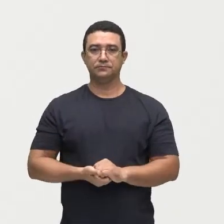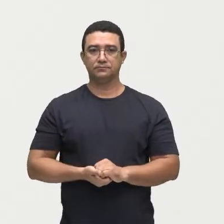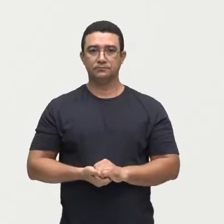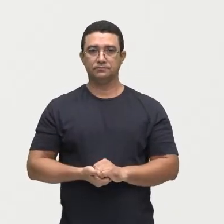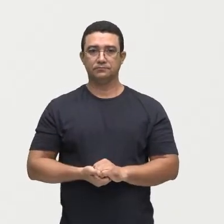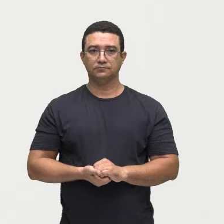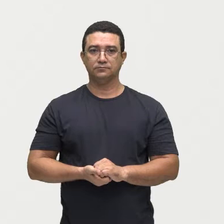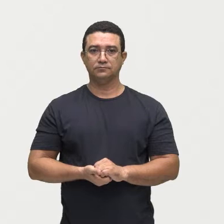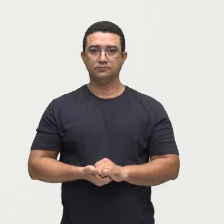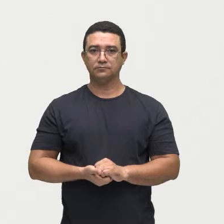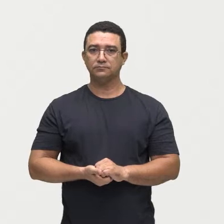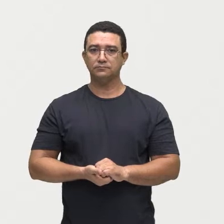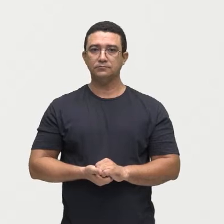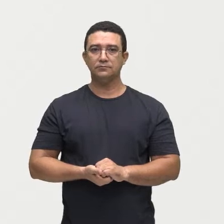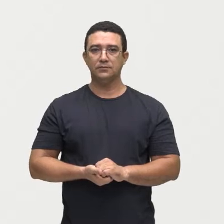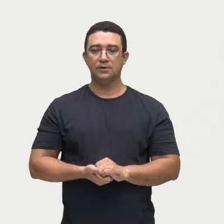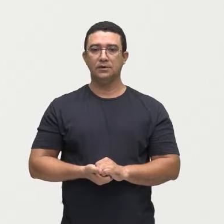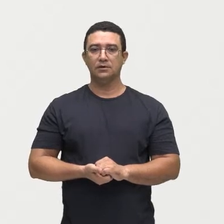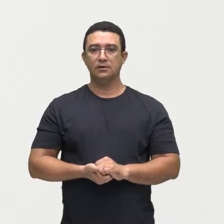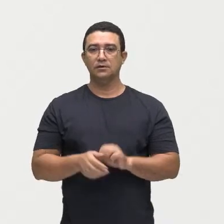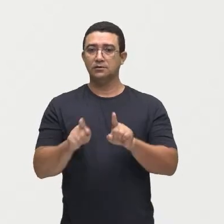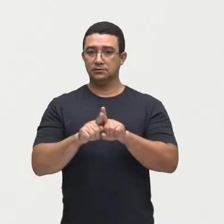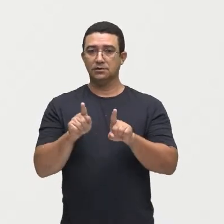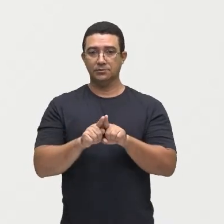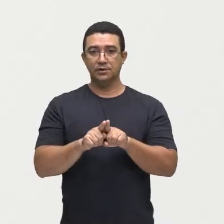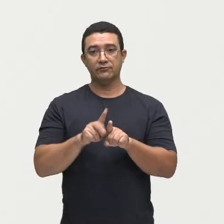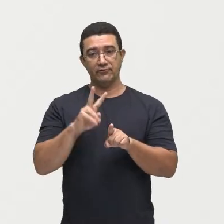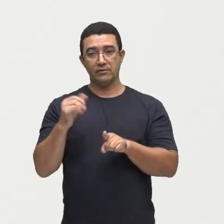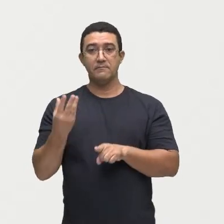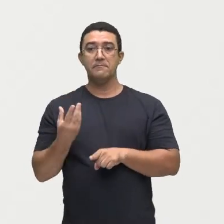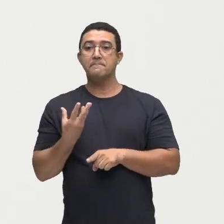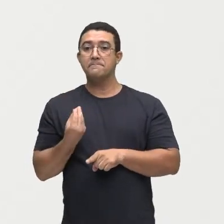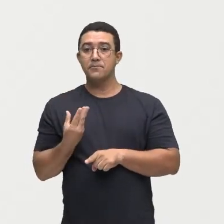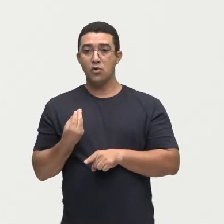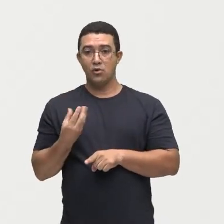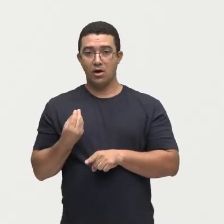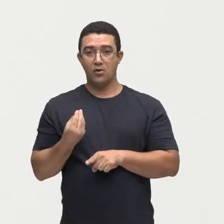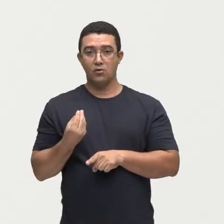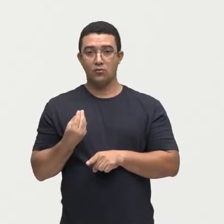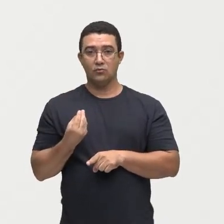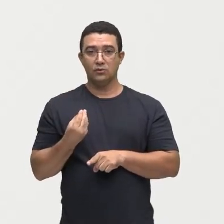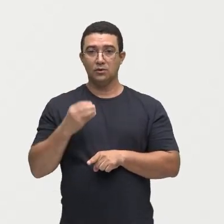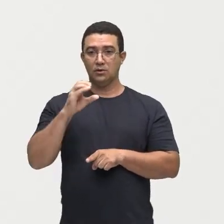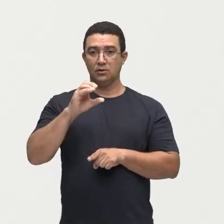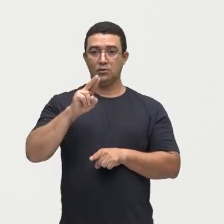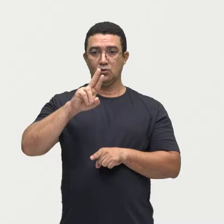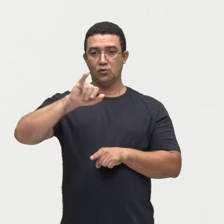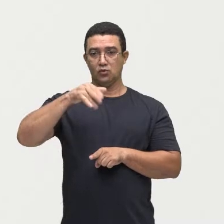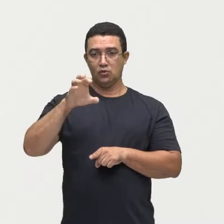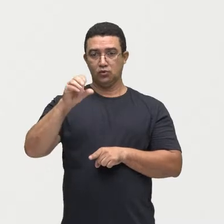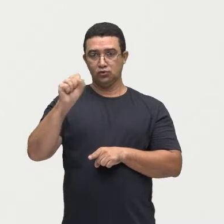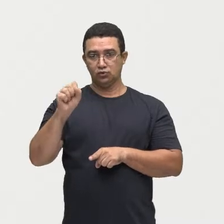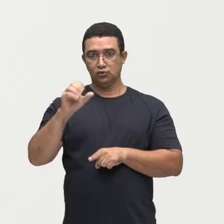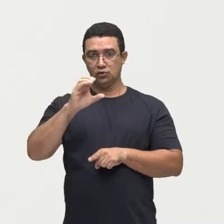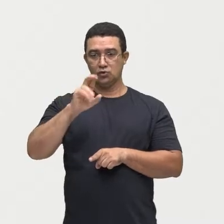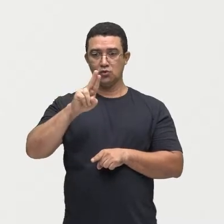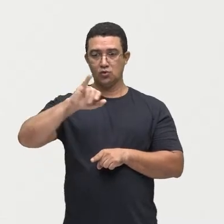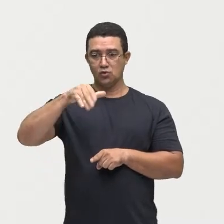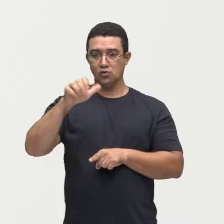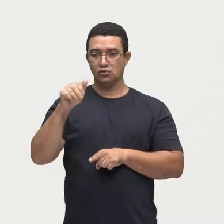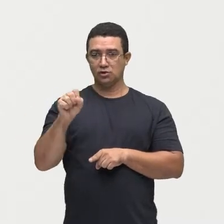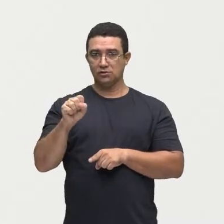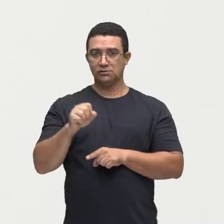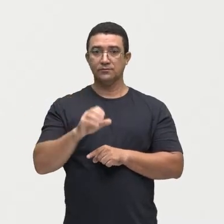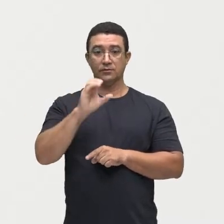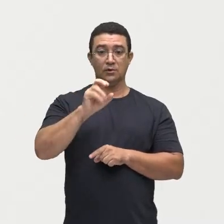cujo, feminino, cuja, e também vai para o plural, cujos e cujas. Então aqui, por isso que